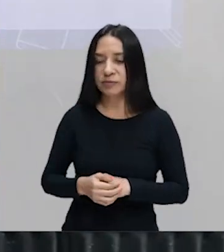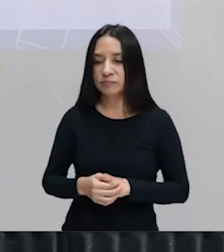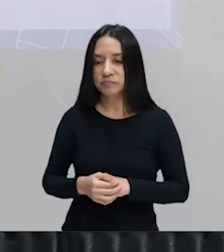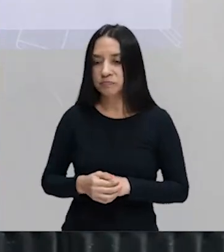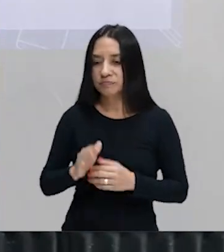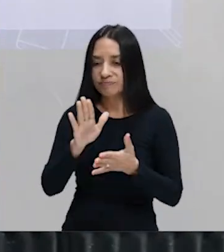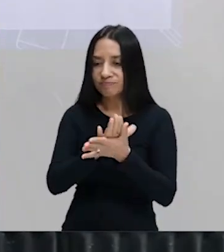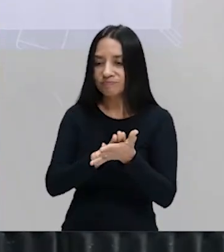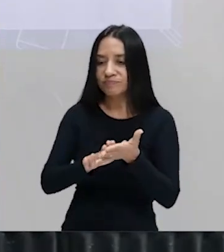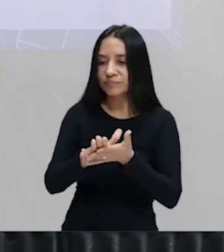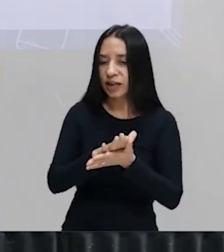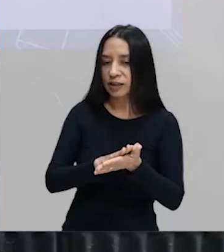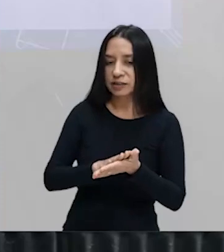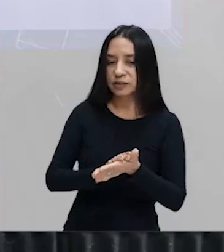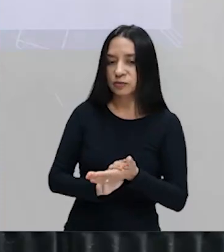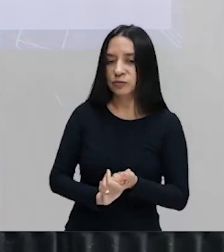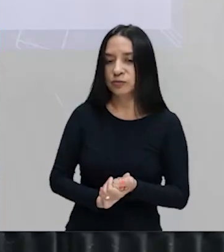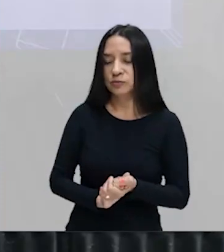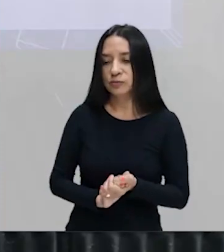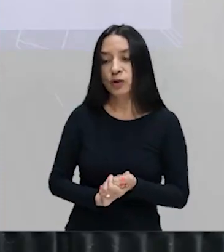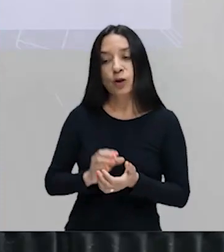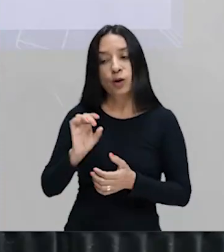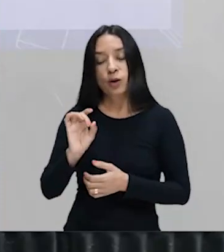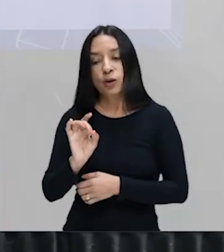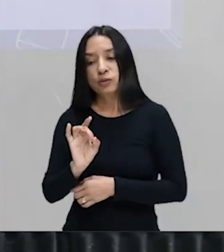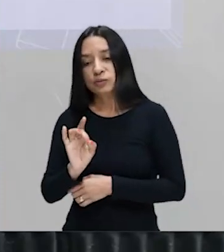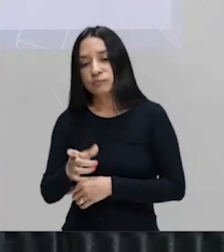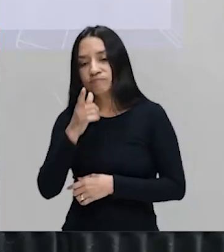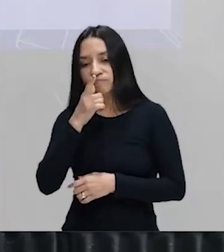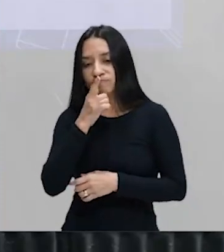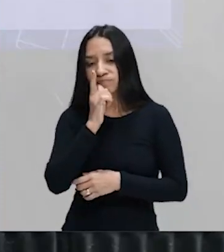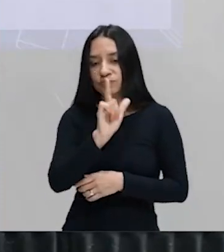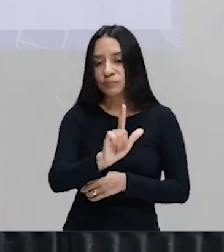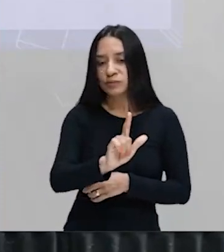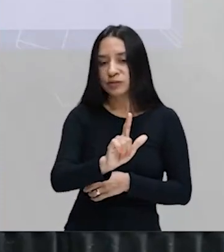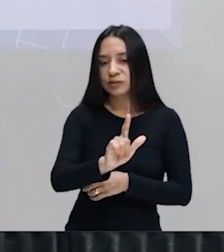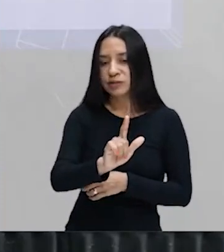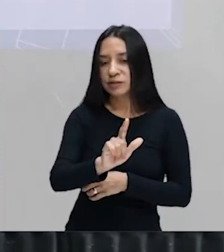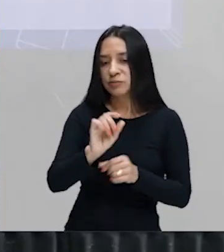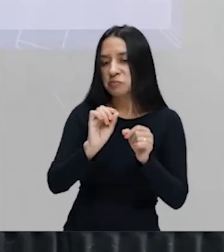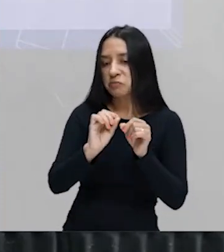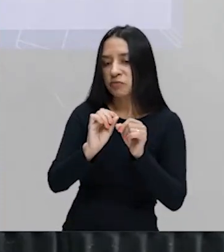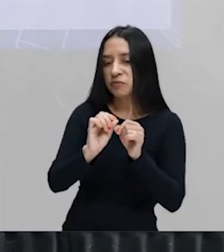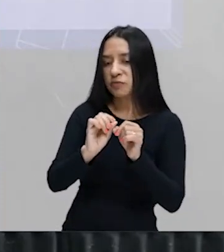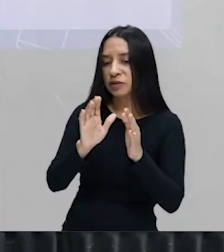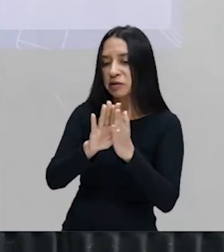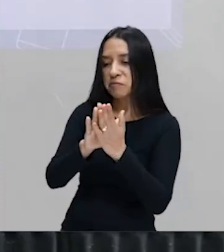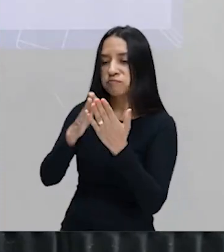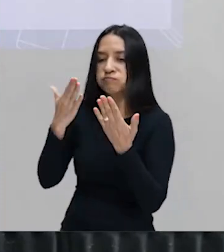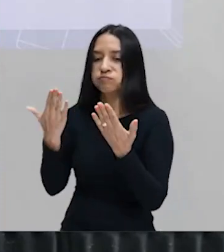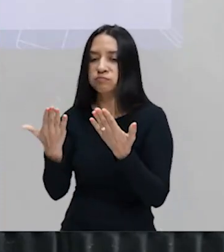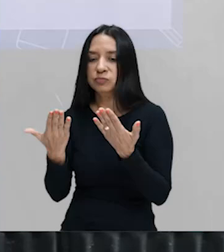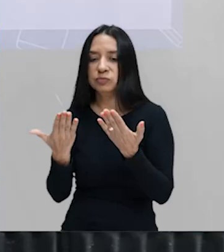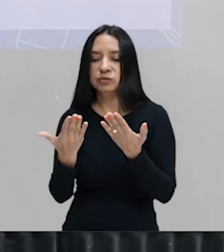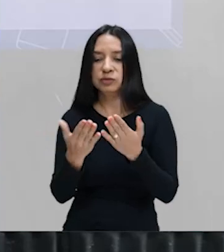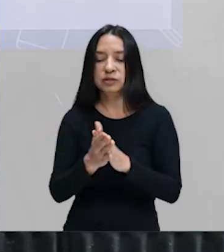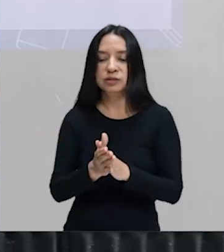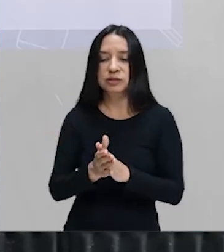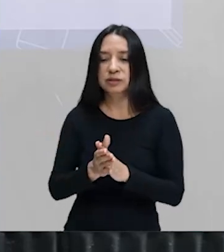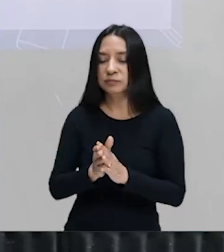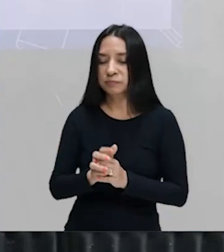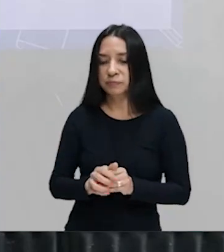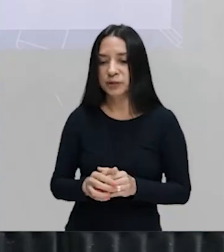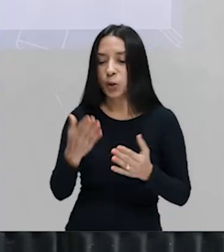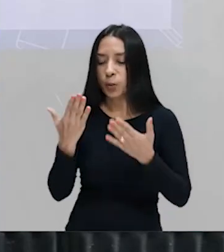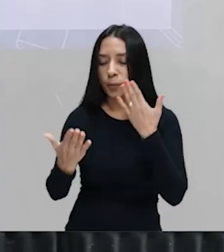a.C., certo? Aqui, Tales e Anaximandro estão, necessariamente, Tales vem ali pelo século 7,